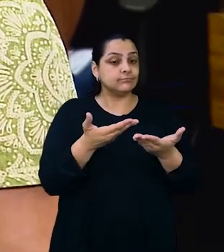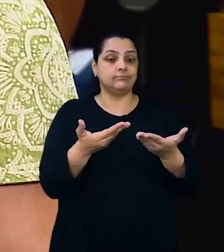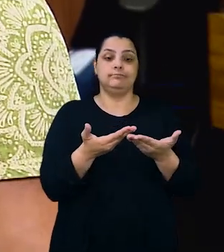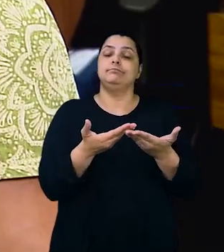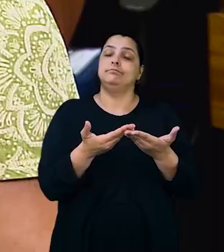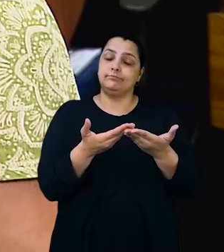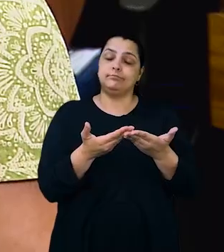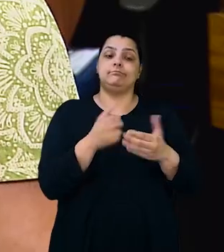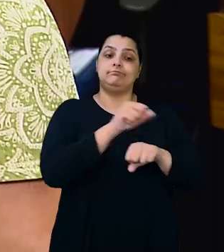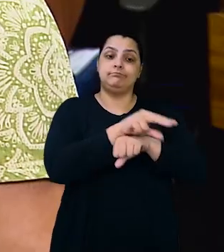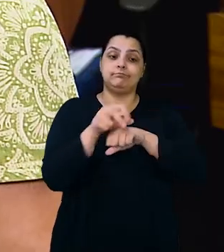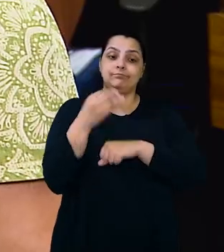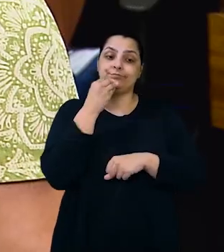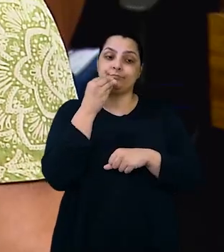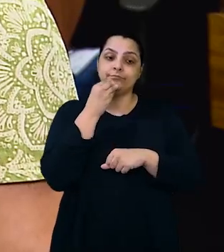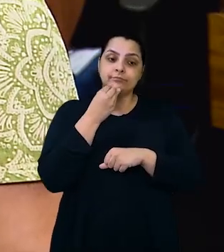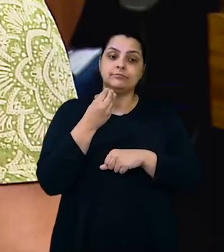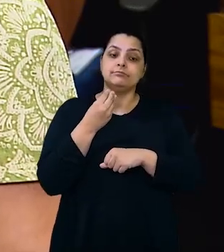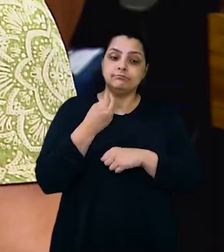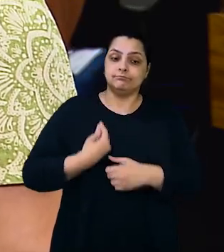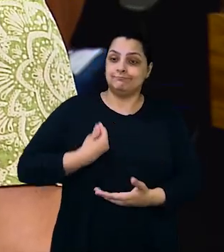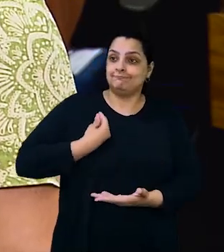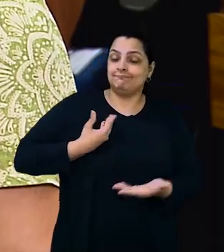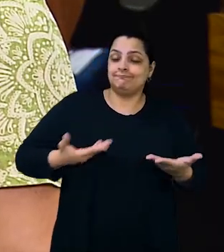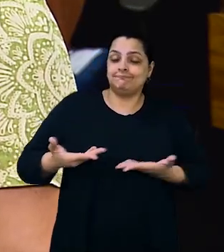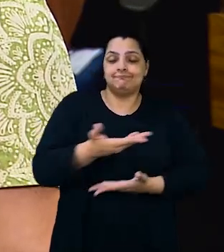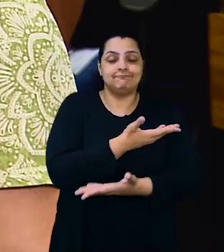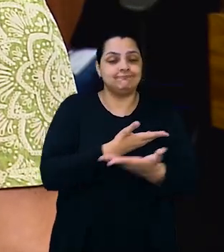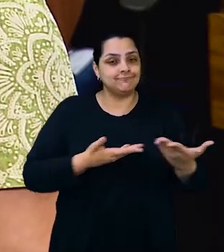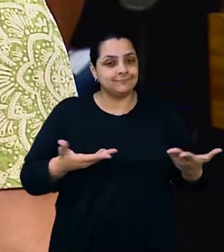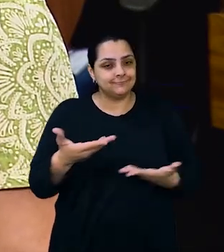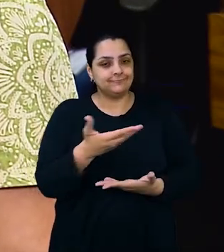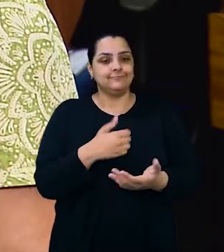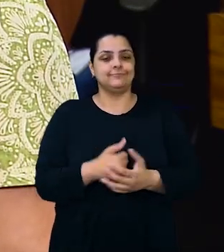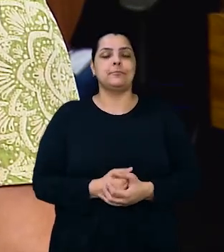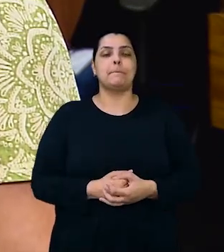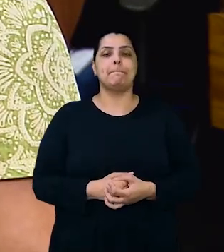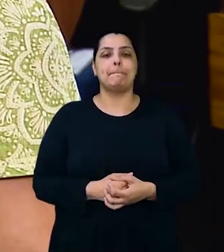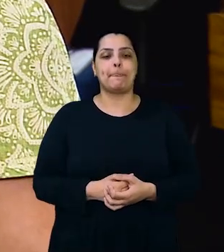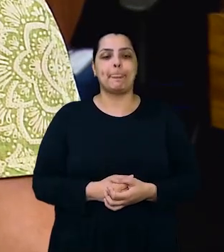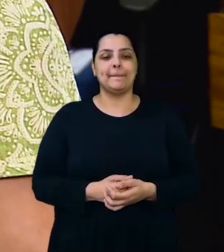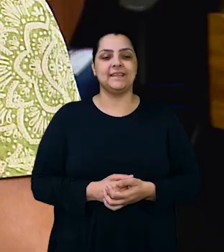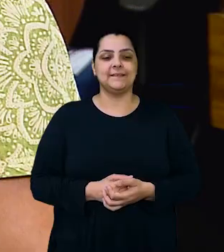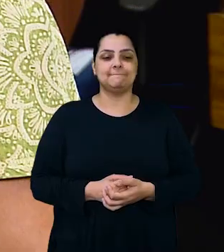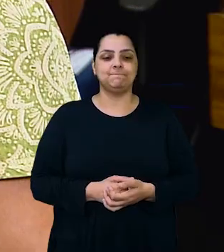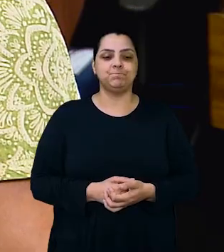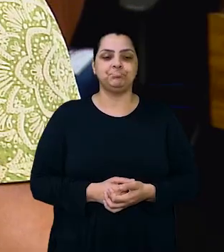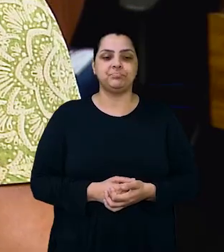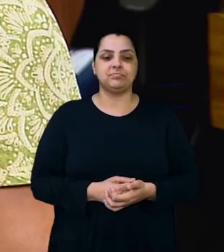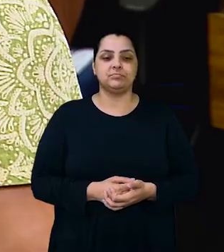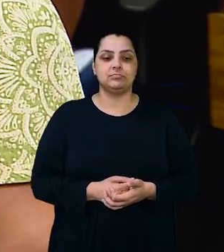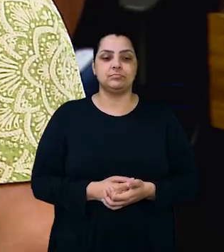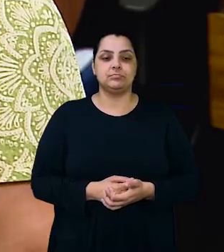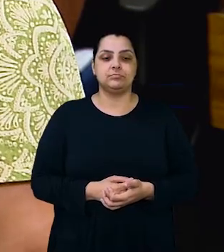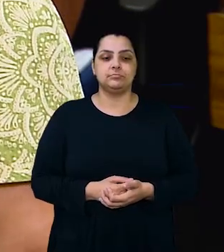lotados têm a oportunidade, né, de conviver com eles, de